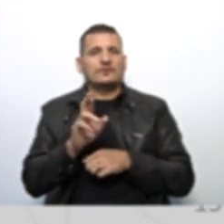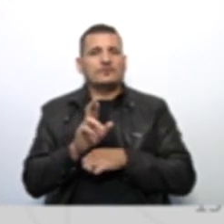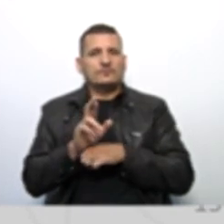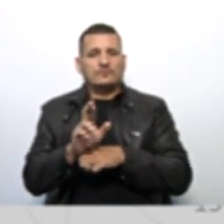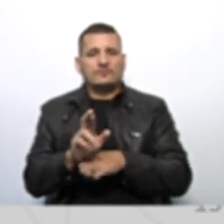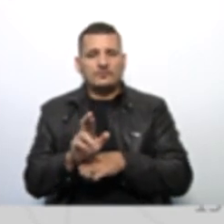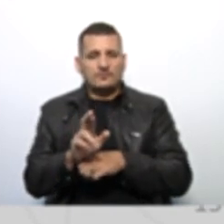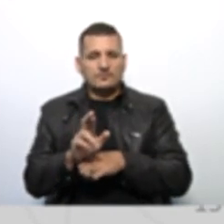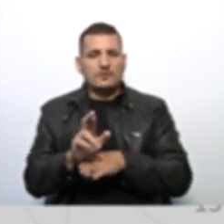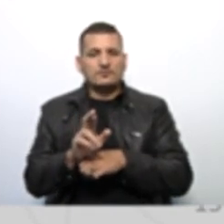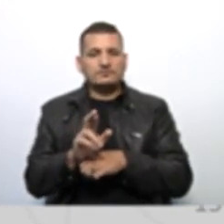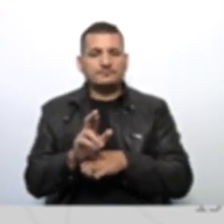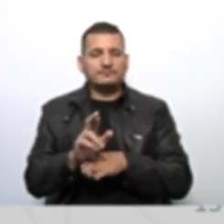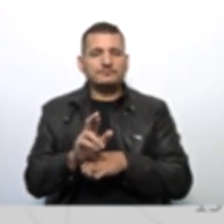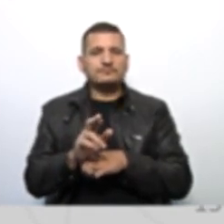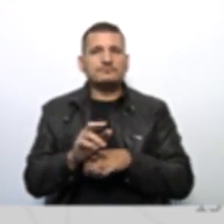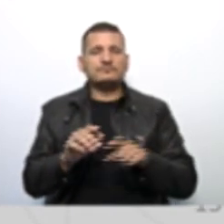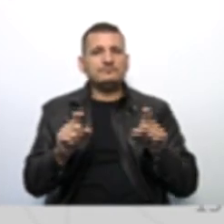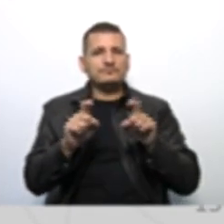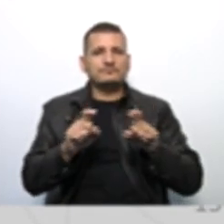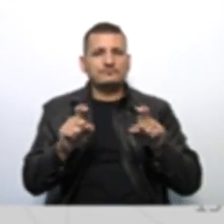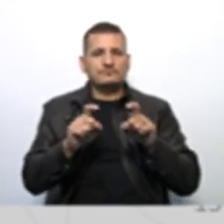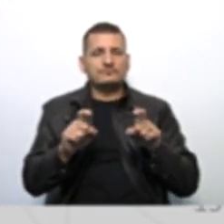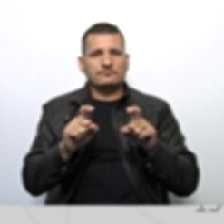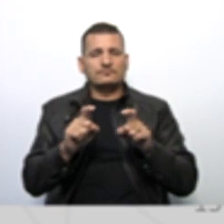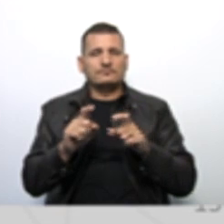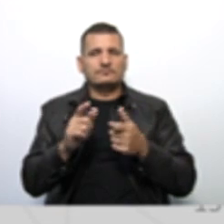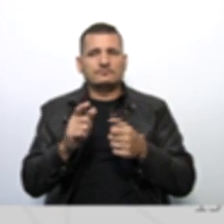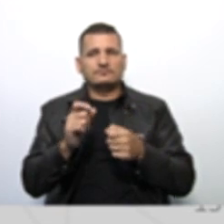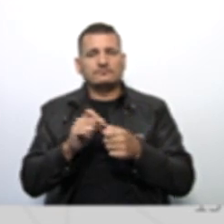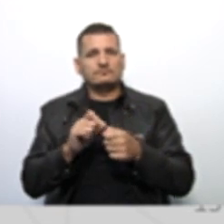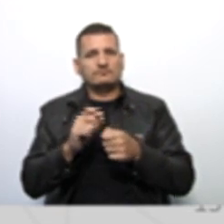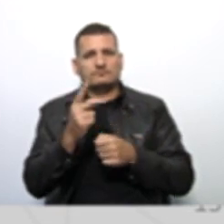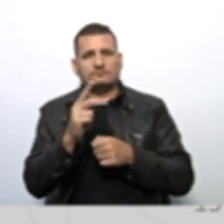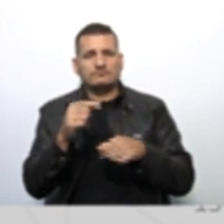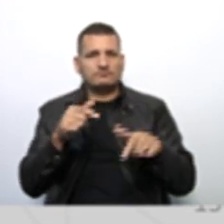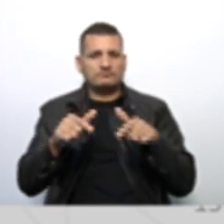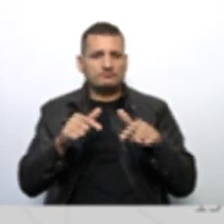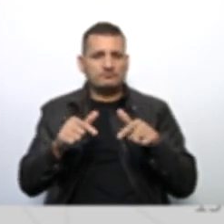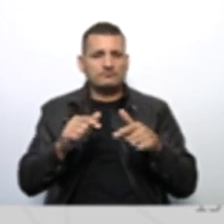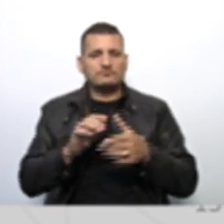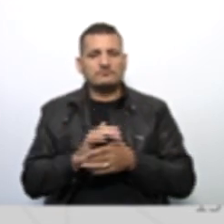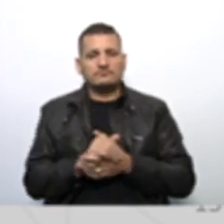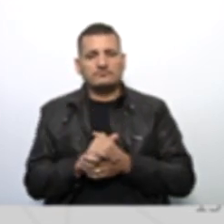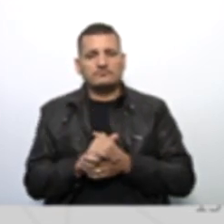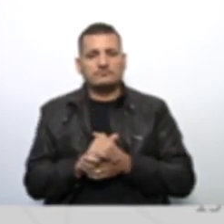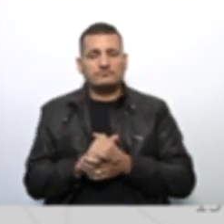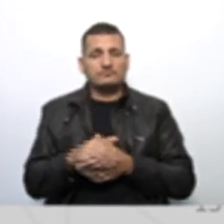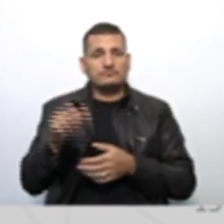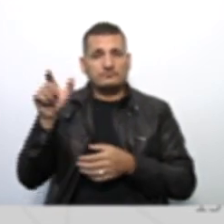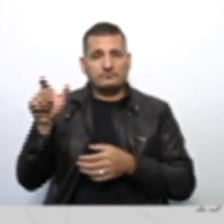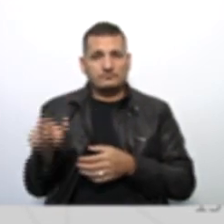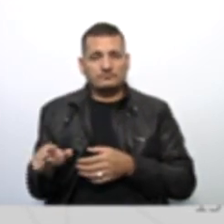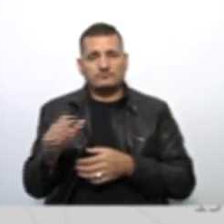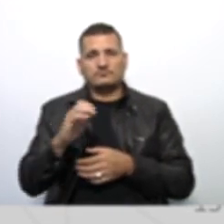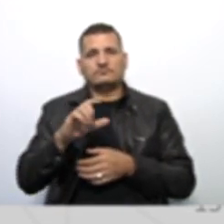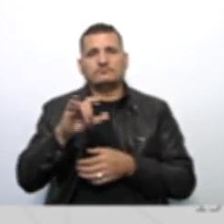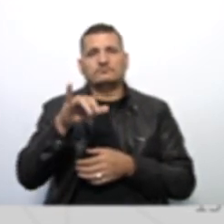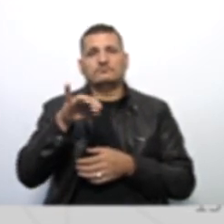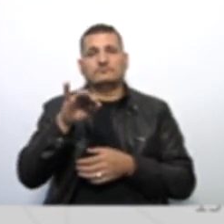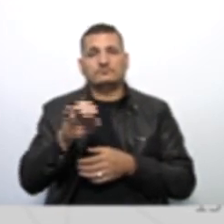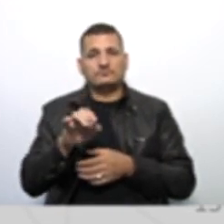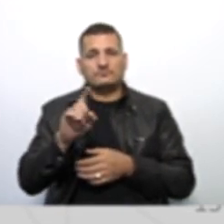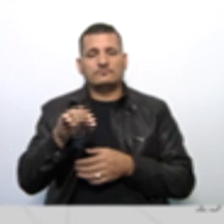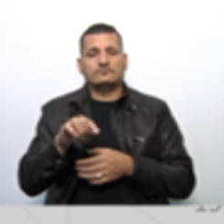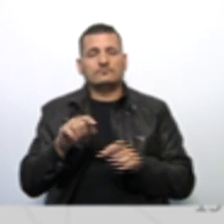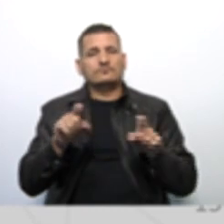certo, pessoal? Para que os computadores realizem o trabalho. E o cliente, que são os computadores